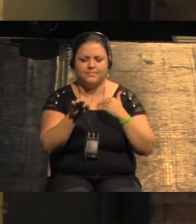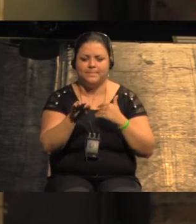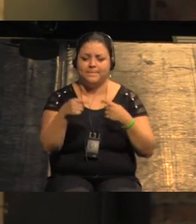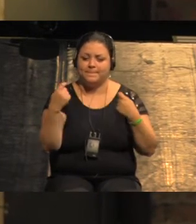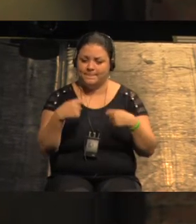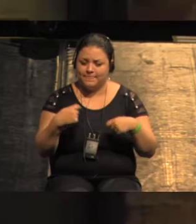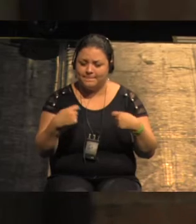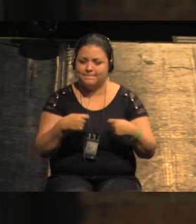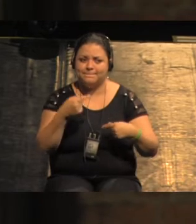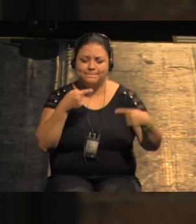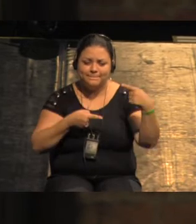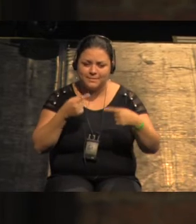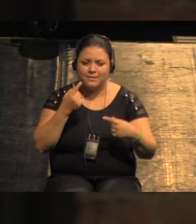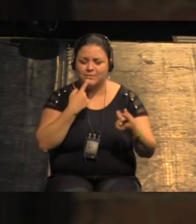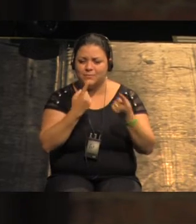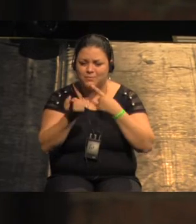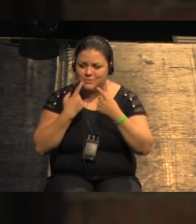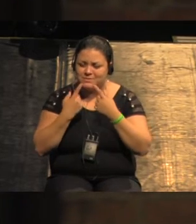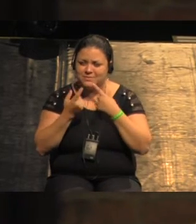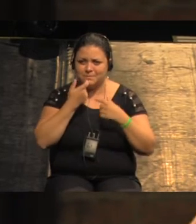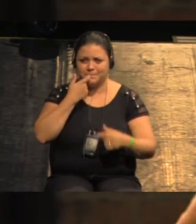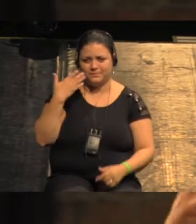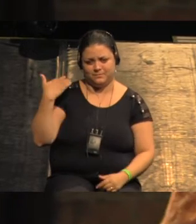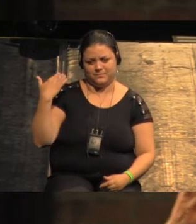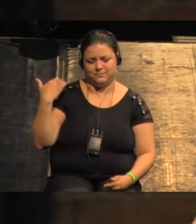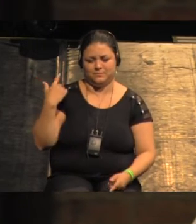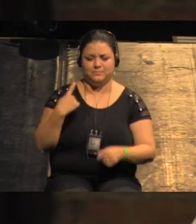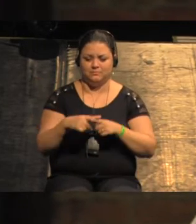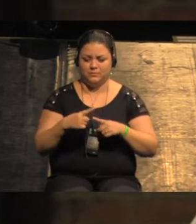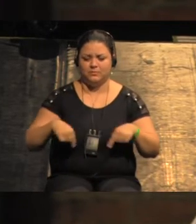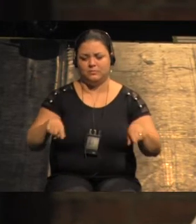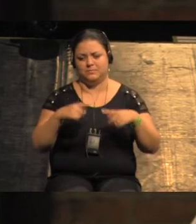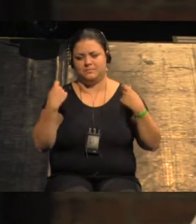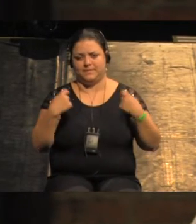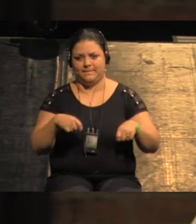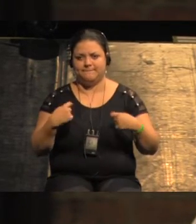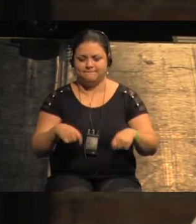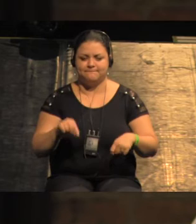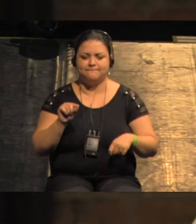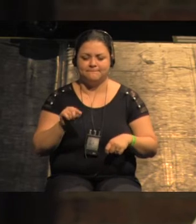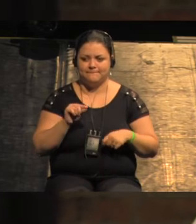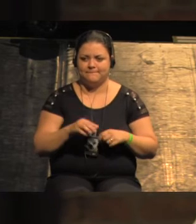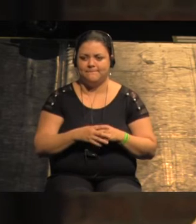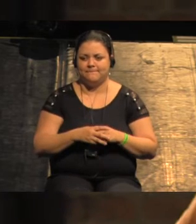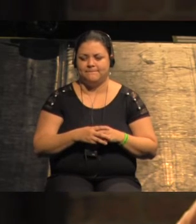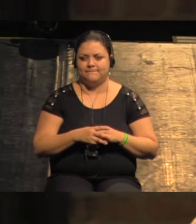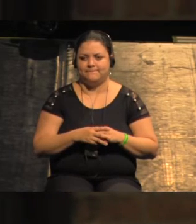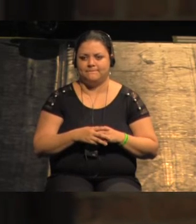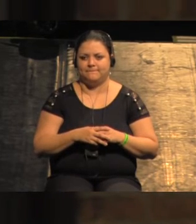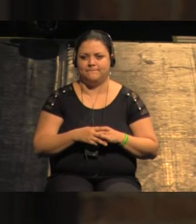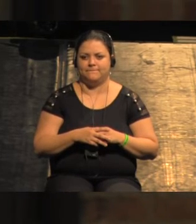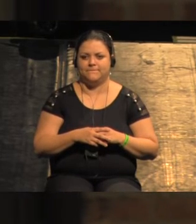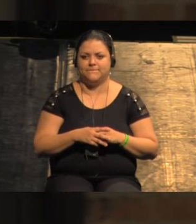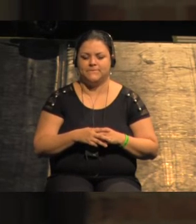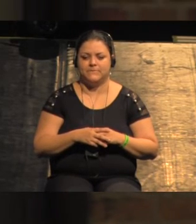português, precisa ser... É uma discussão muito recente para nós. Eu acho que precisamos fazer um primeiro esclarecimento,